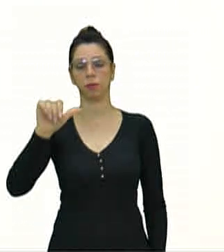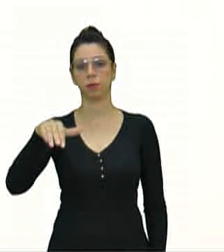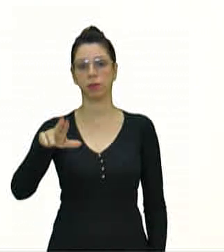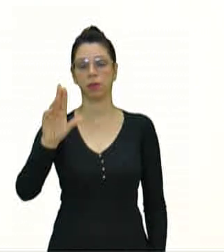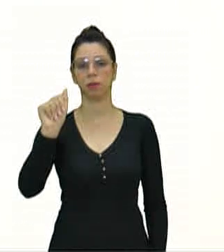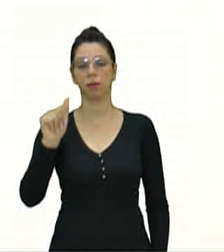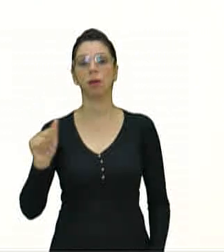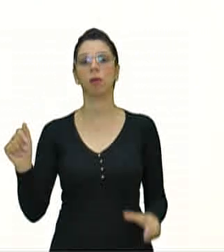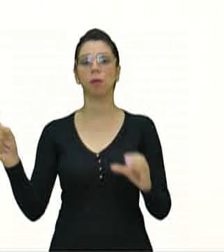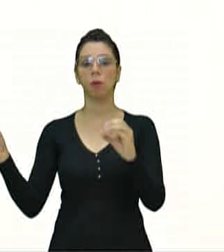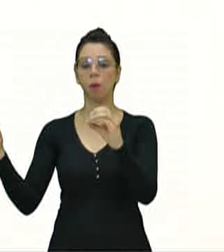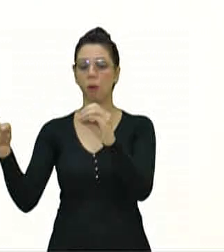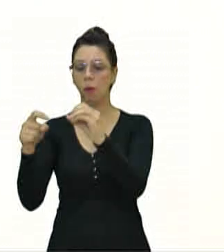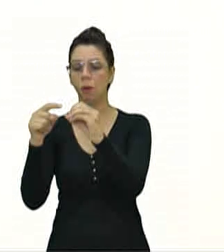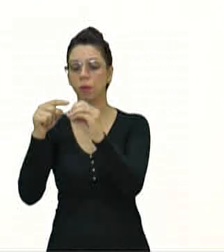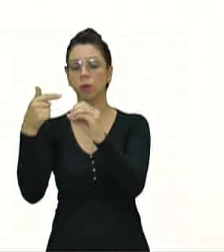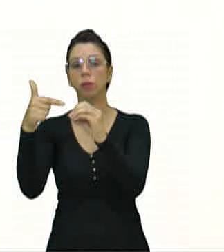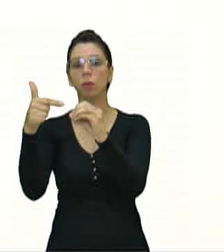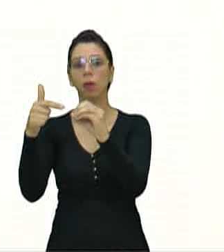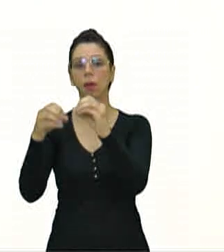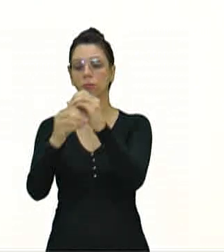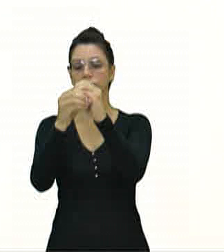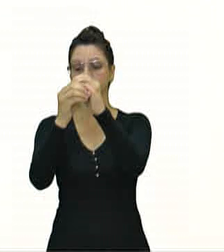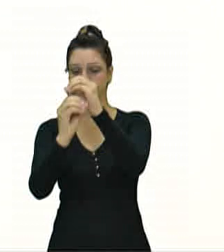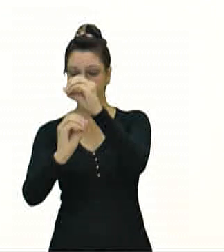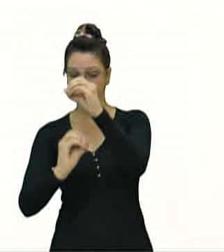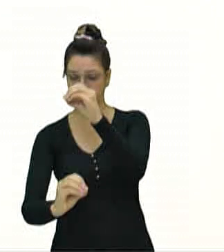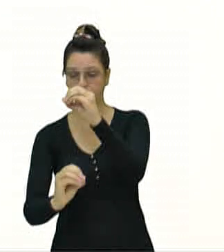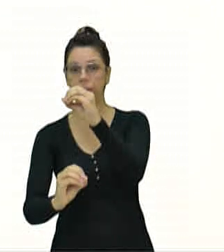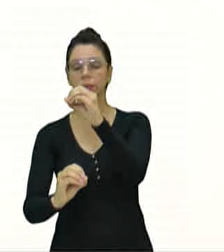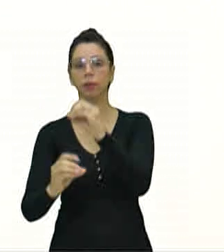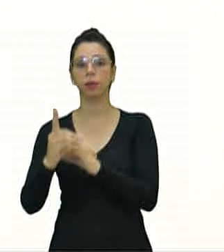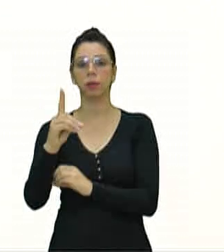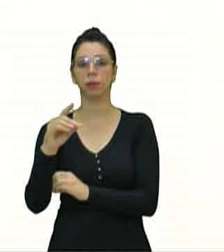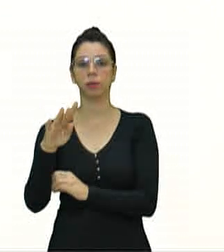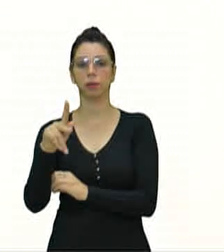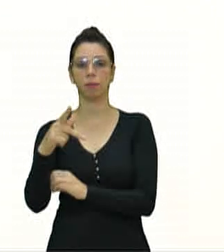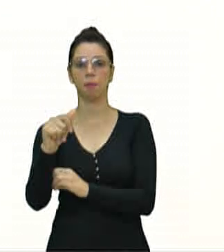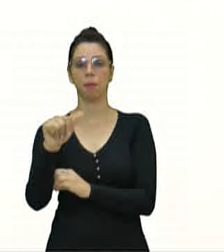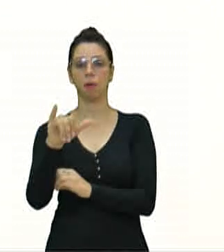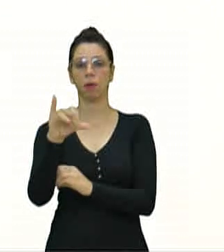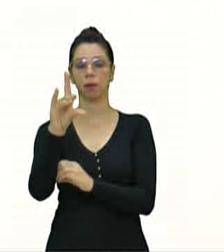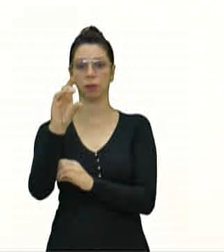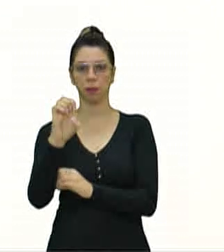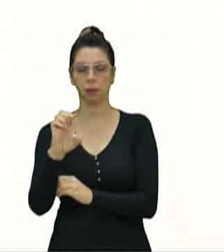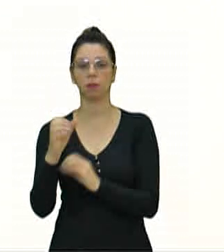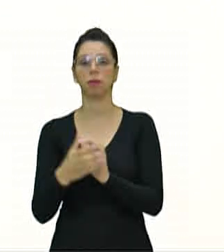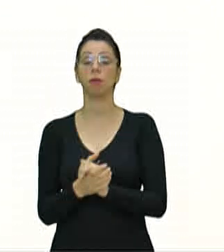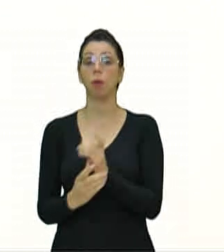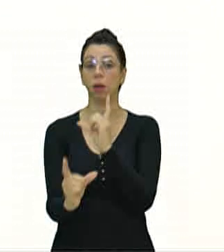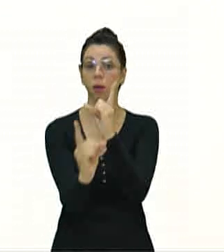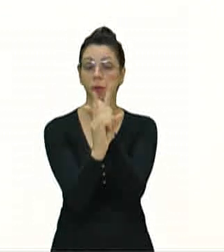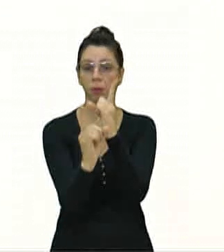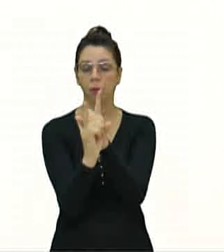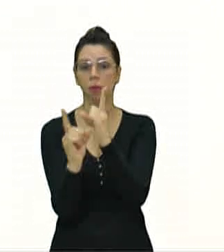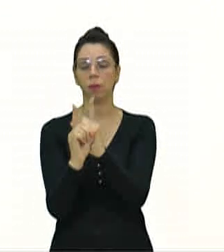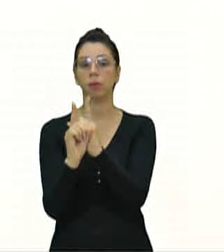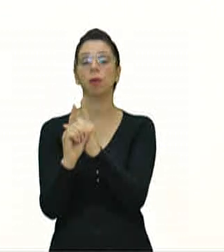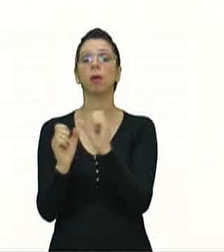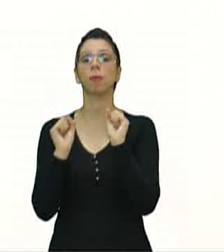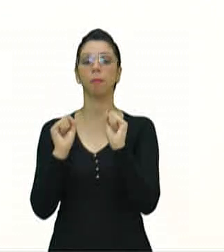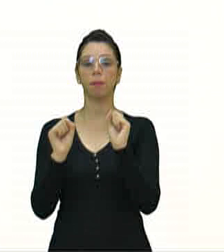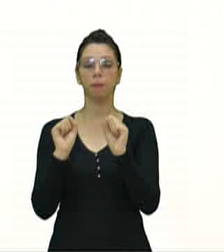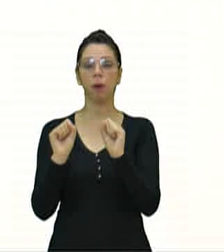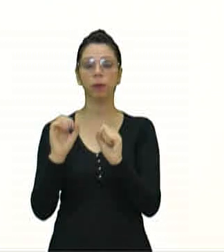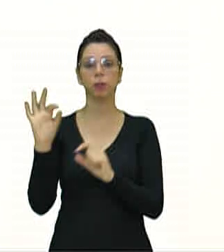óvulo não fecundado desenvolve um novo indivíduo diploide. É um mecanismo que pode ser encontrado em invertebrados, como abelhas, e